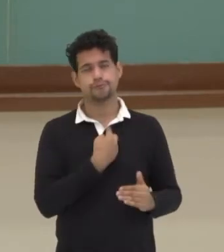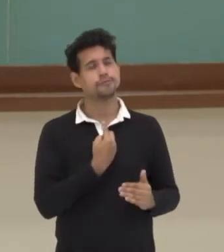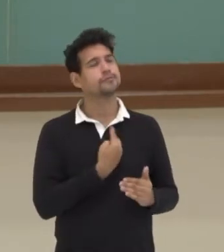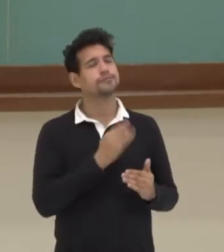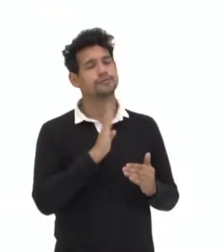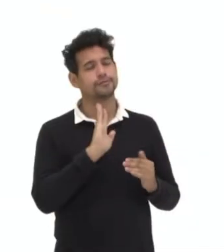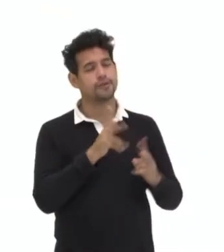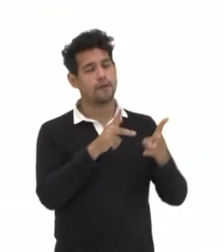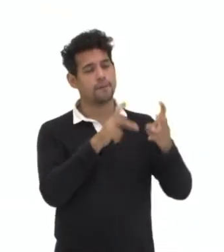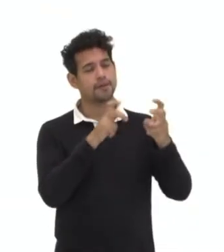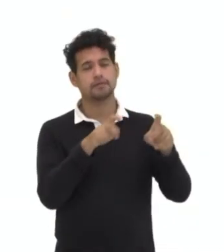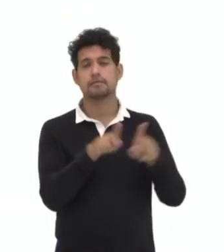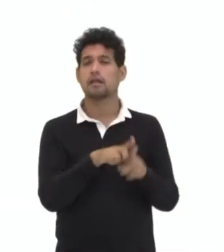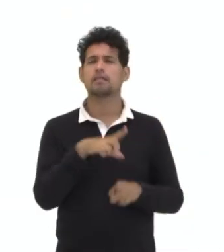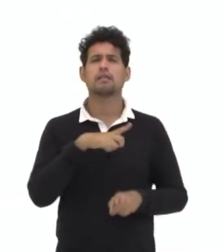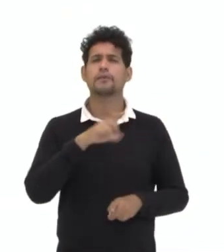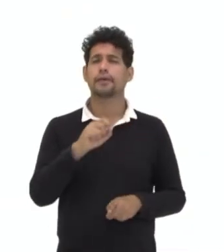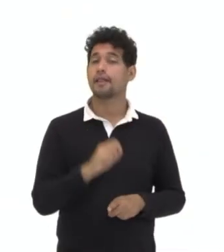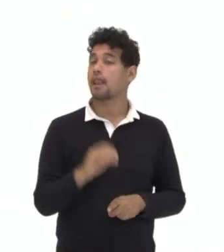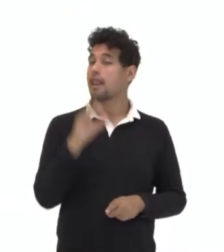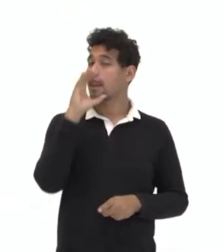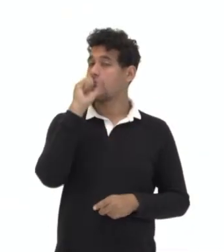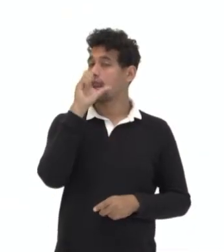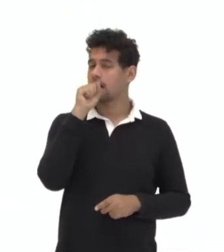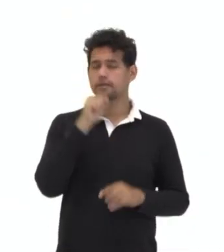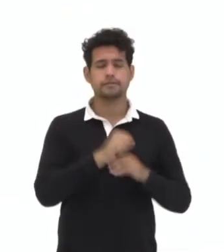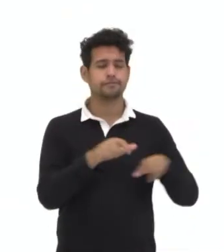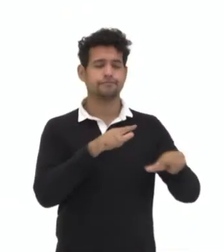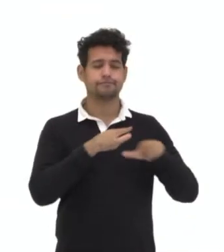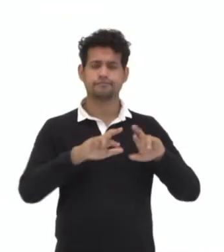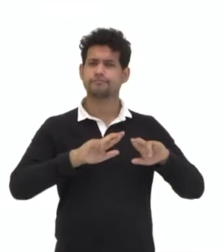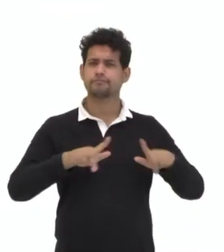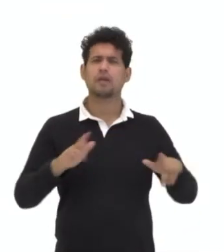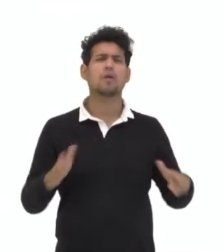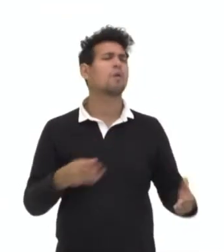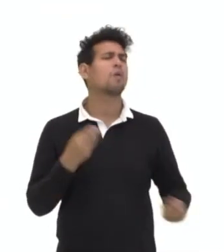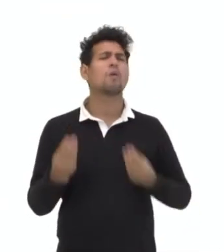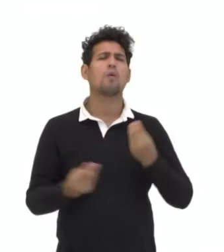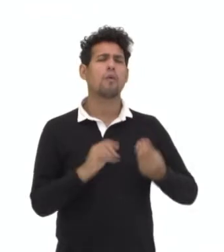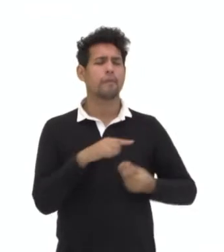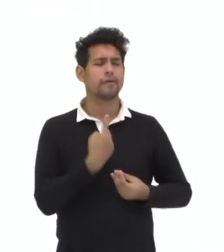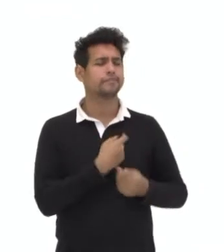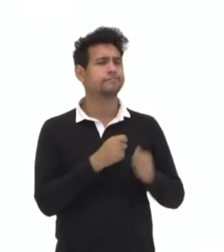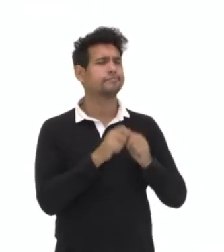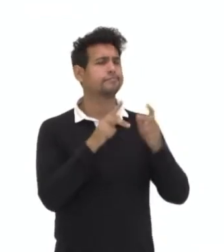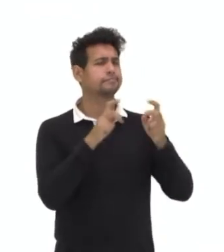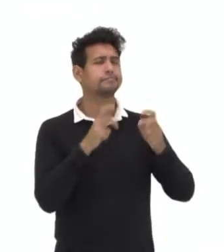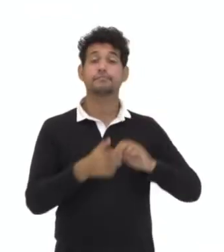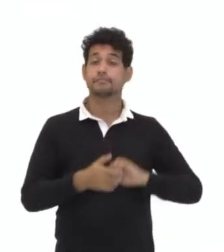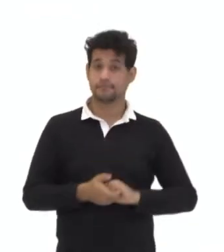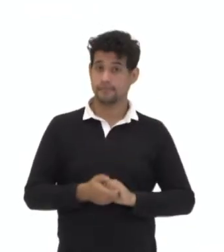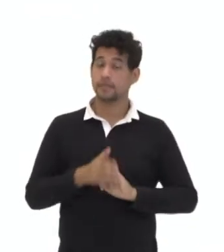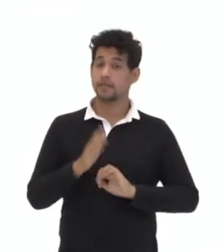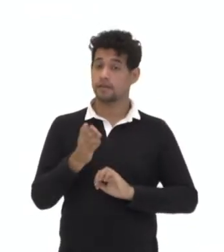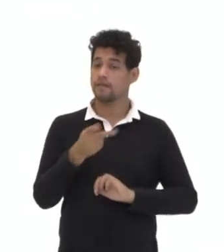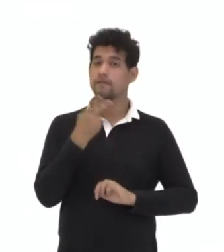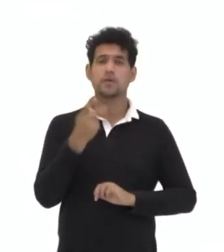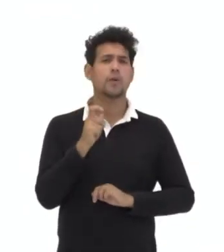na tela, eu tenho em laranja outros serviços. Que outros serviços eu estou observando? Estou